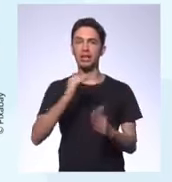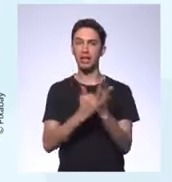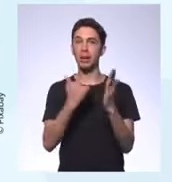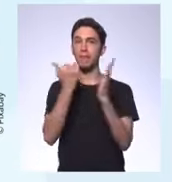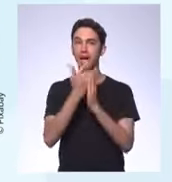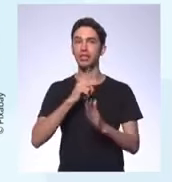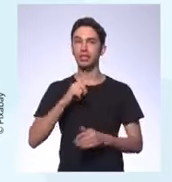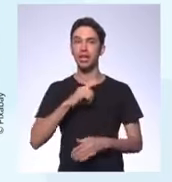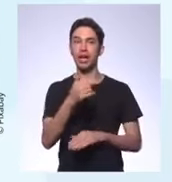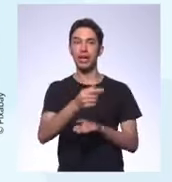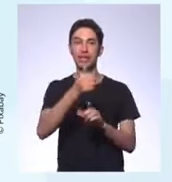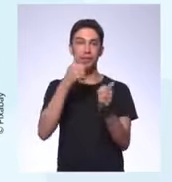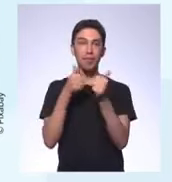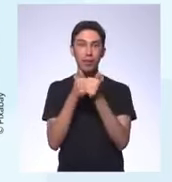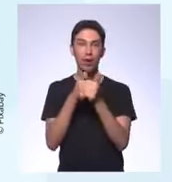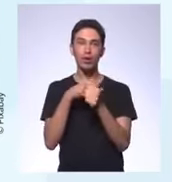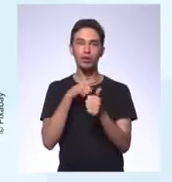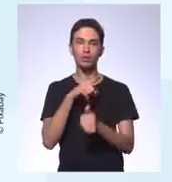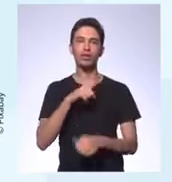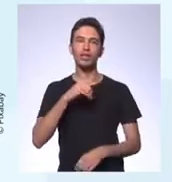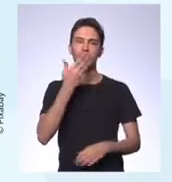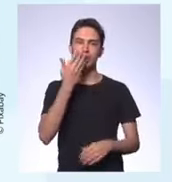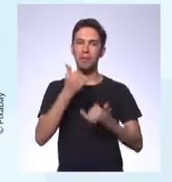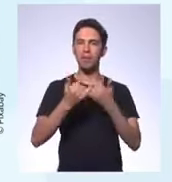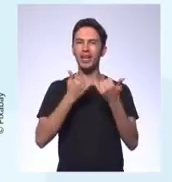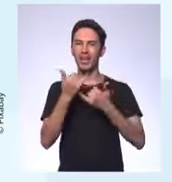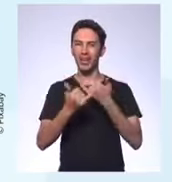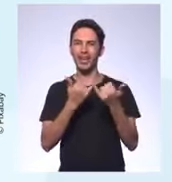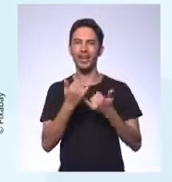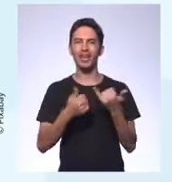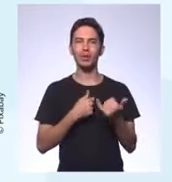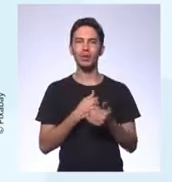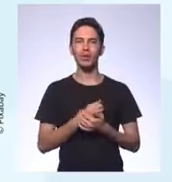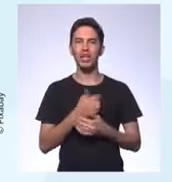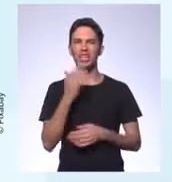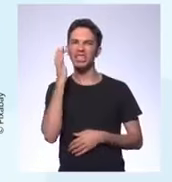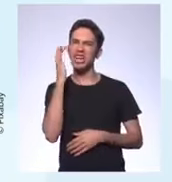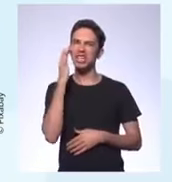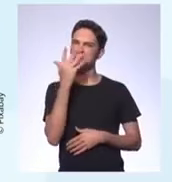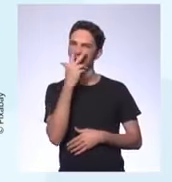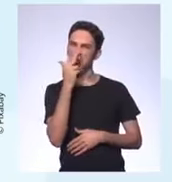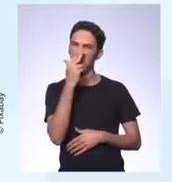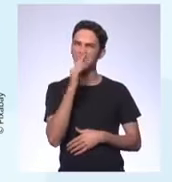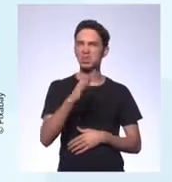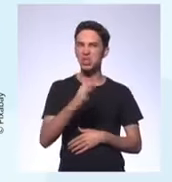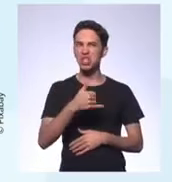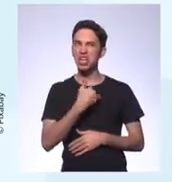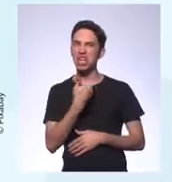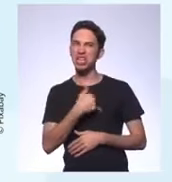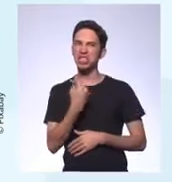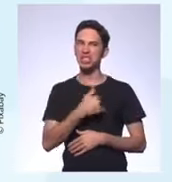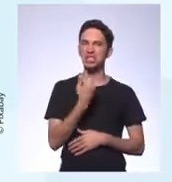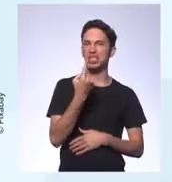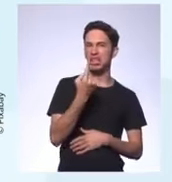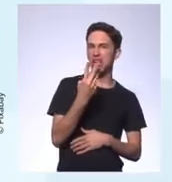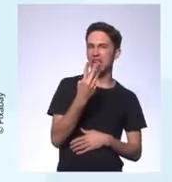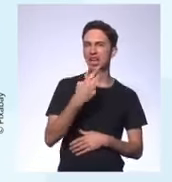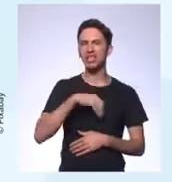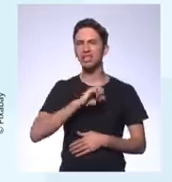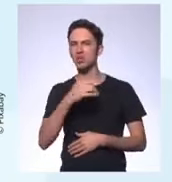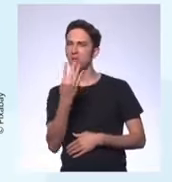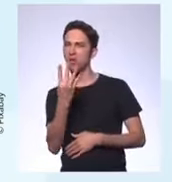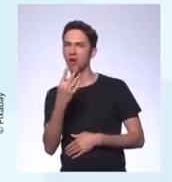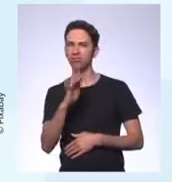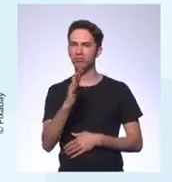mais aproximado brincando aí, que a gente mais ou menos estimou que tivesse uns 3, 4 anos, certo?